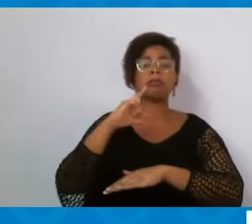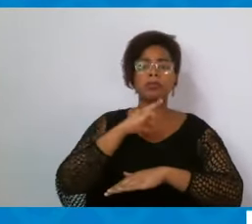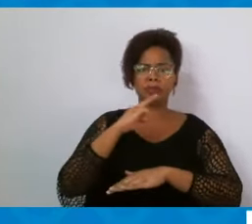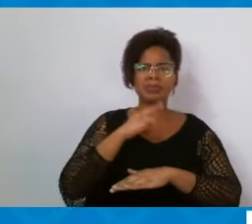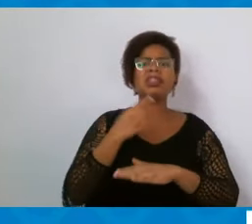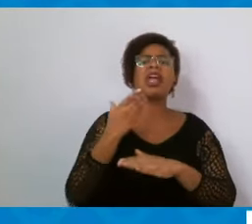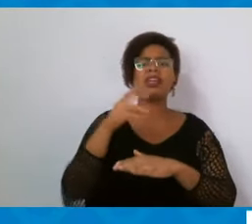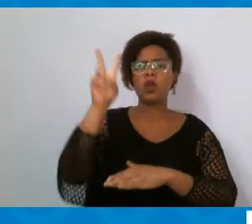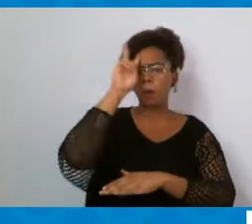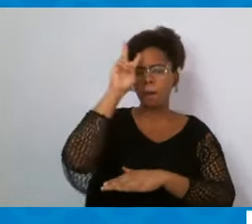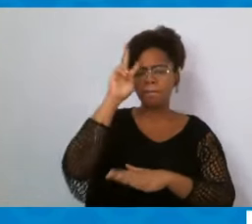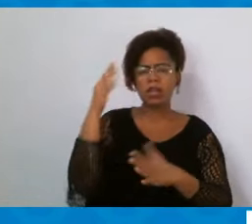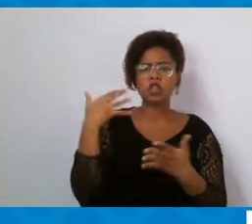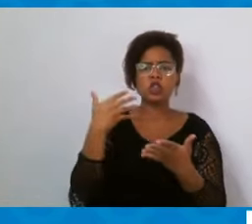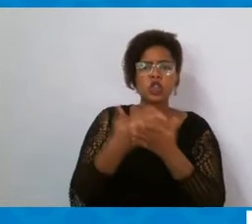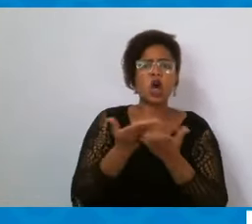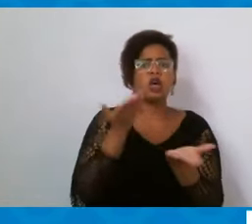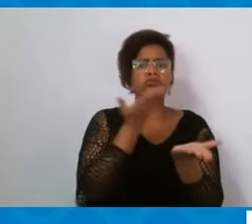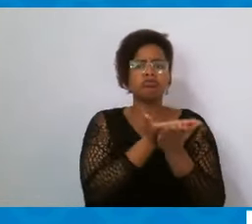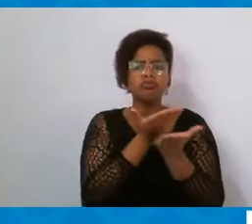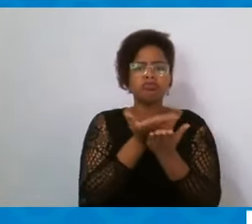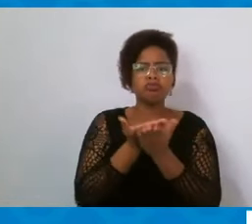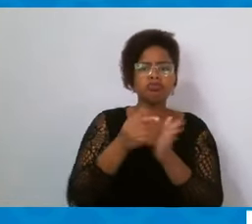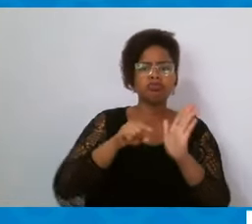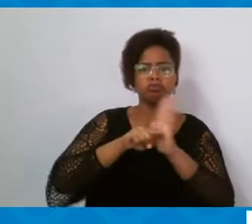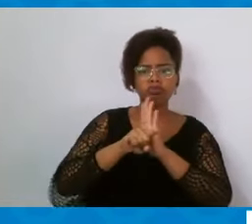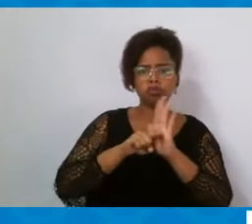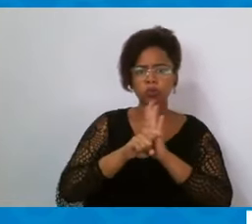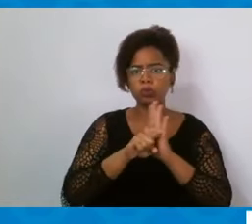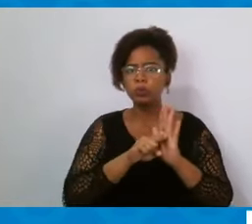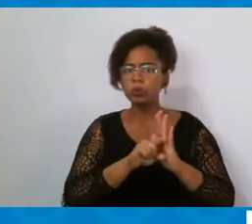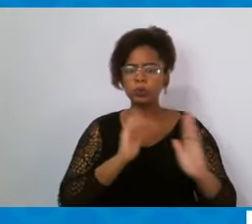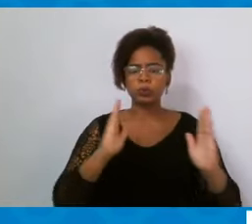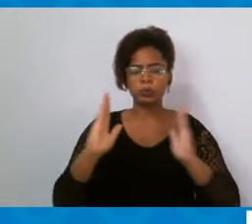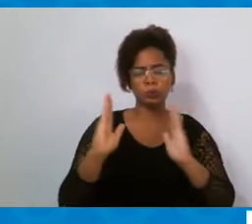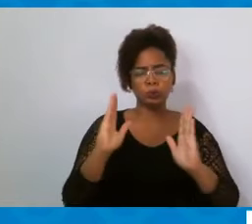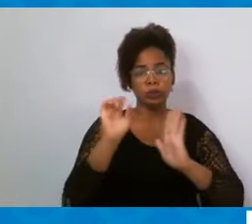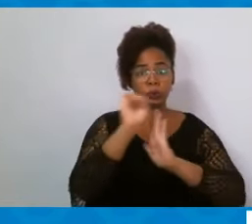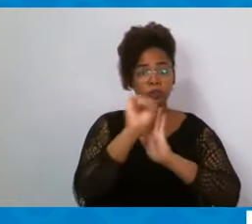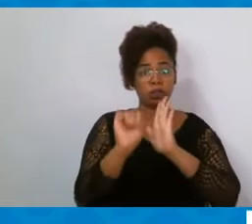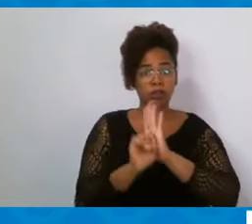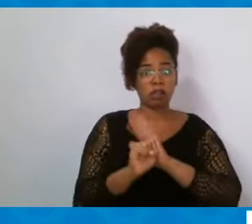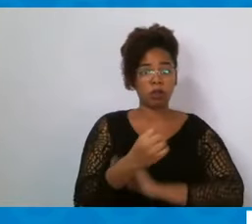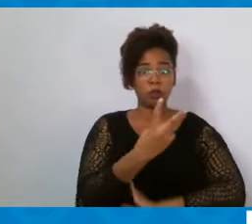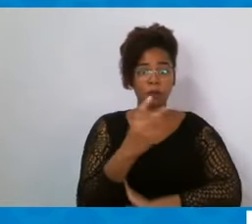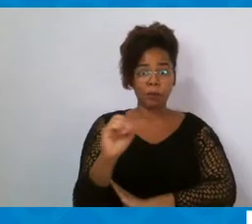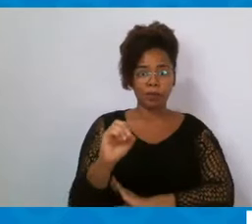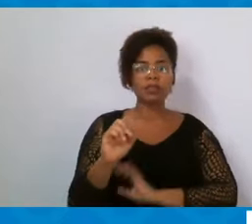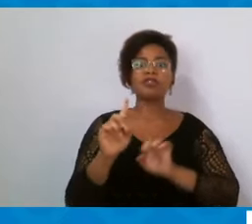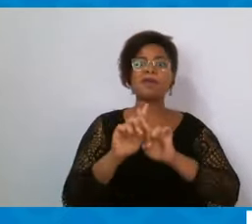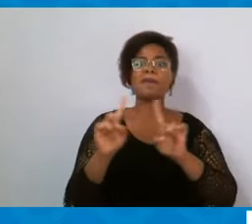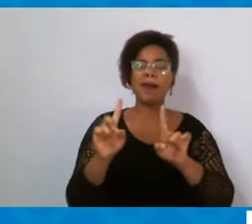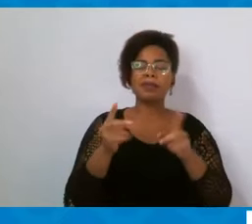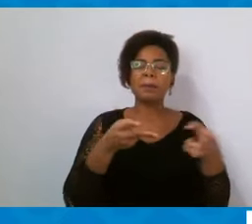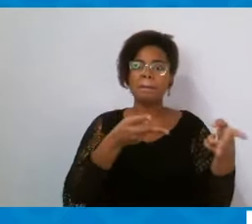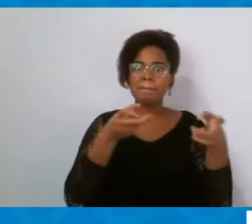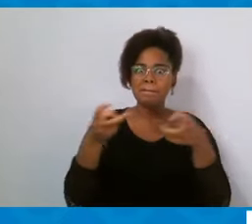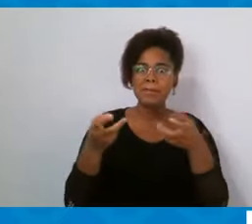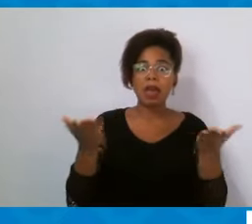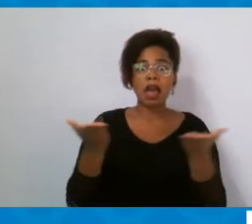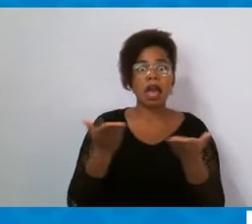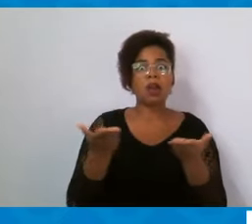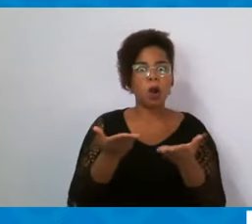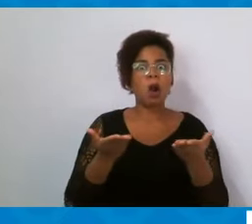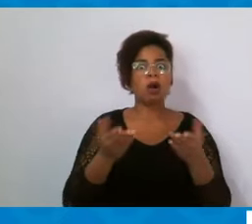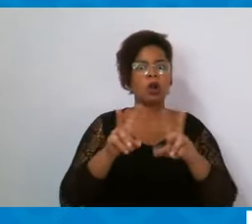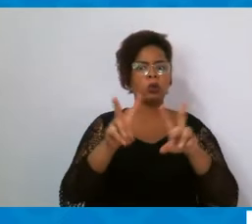longa, ao longo de todo o século XX. E agora ganhou uma projeção muito grande em